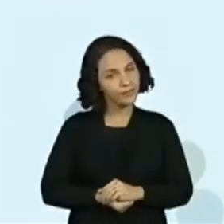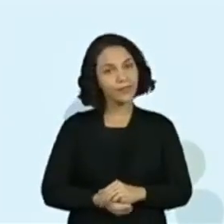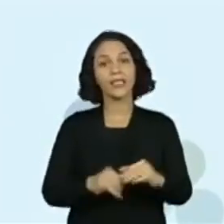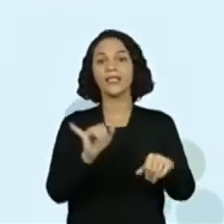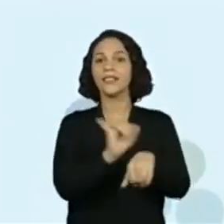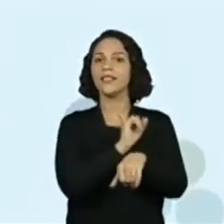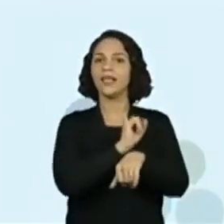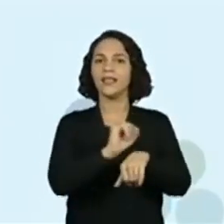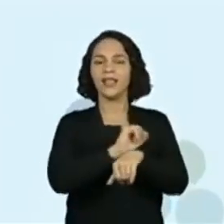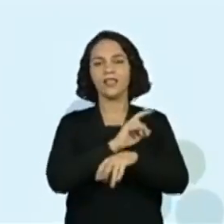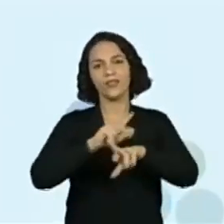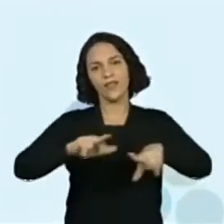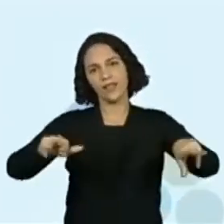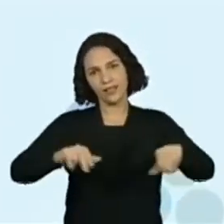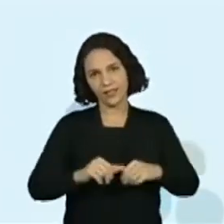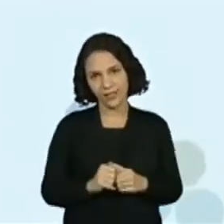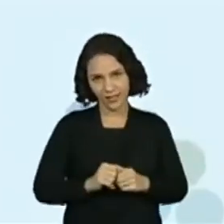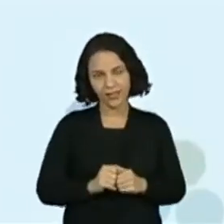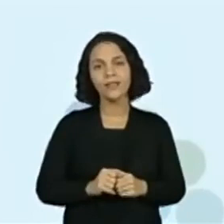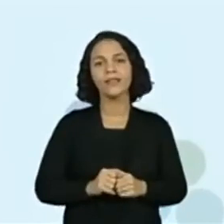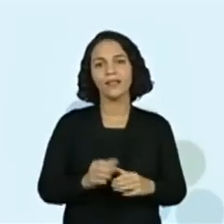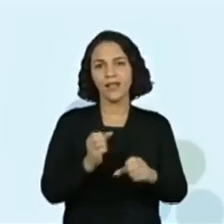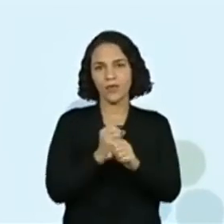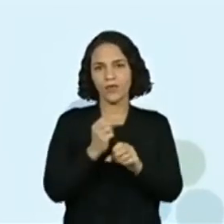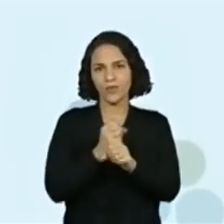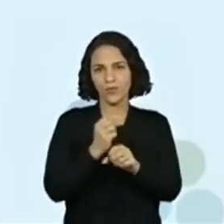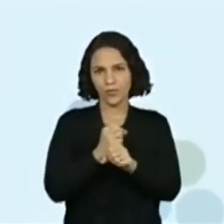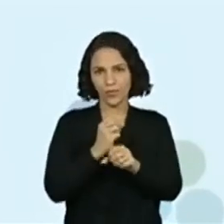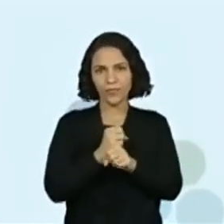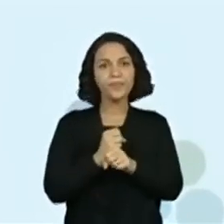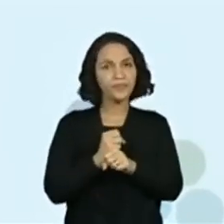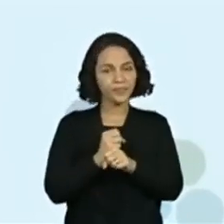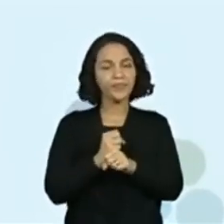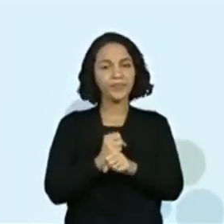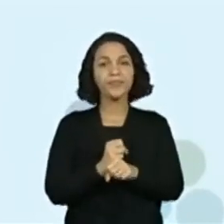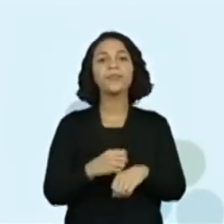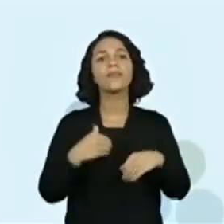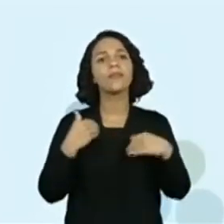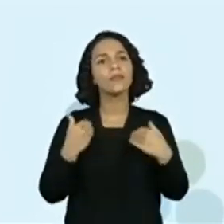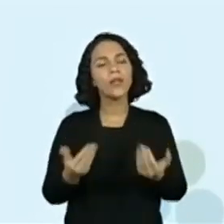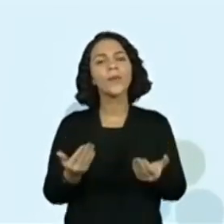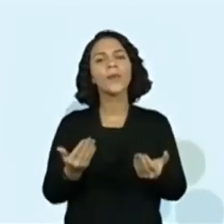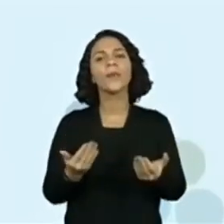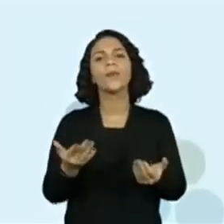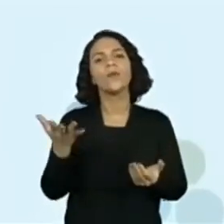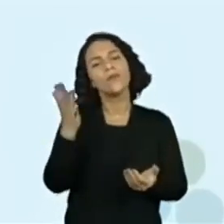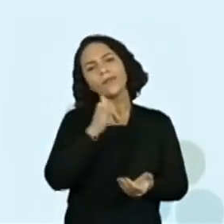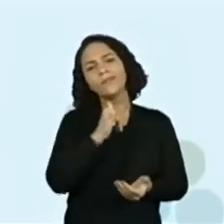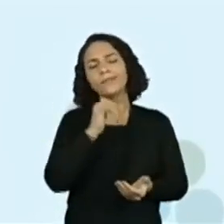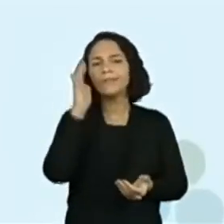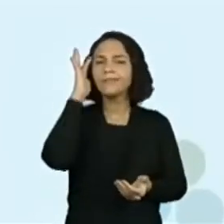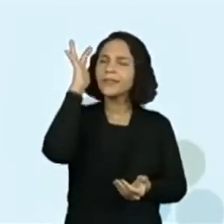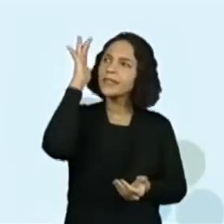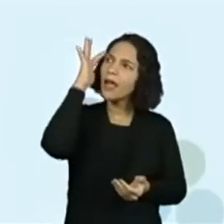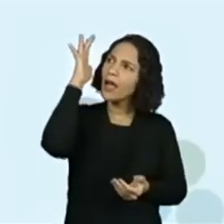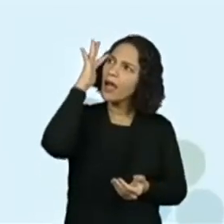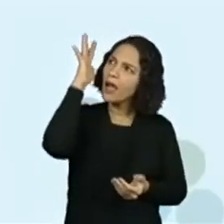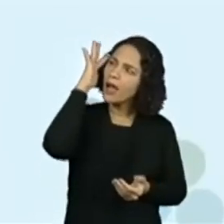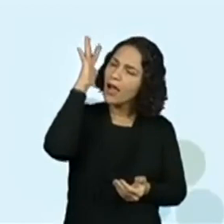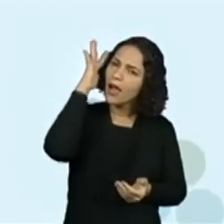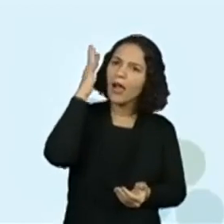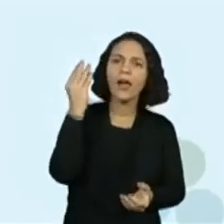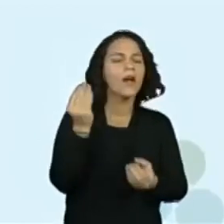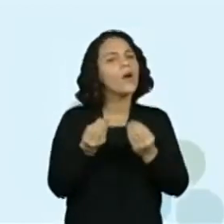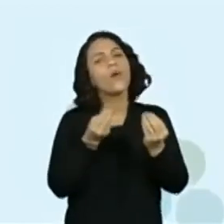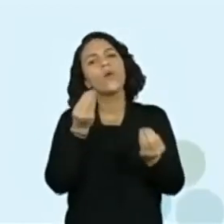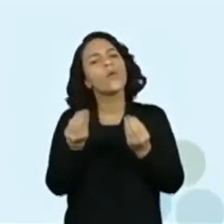para cálculos. Muito bom. Exatamente. Vamos, então, pensar aí, iniciando nossa aula, em uma